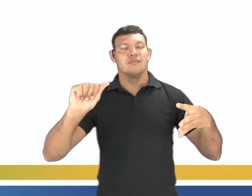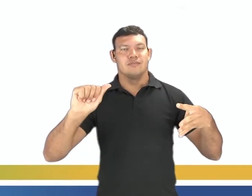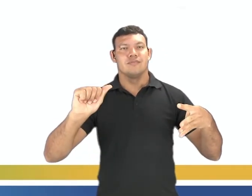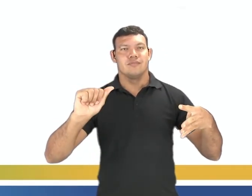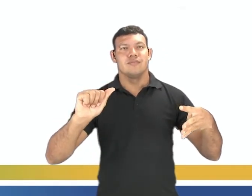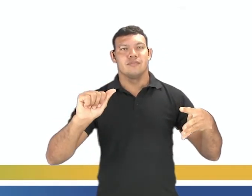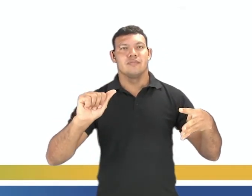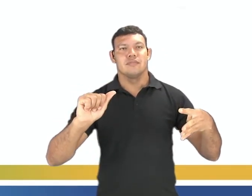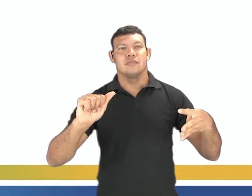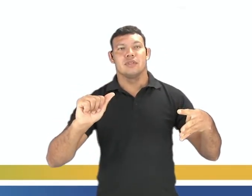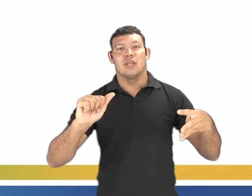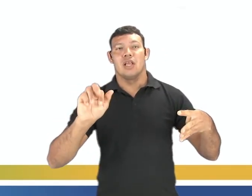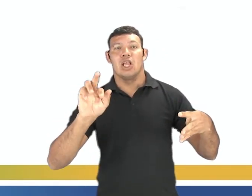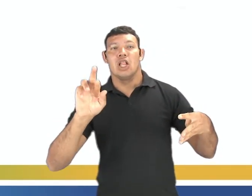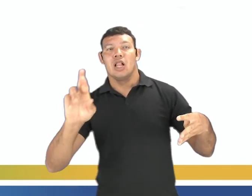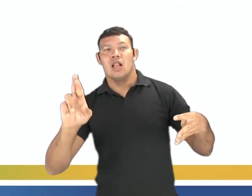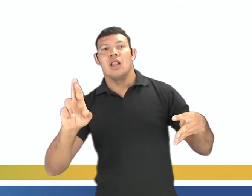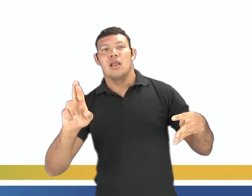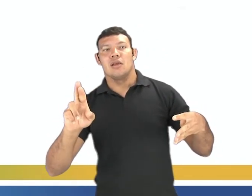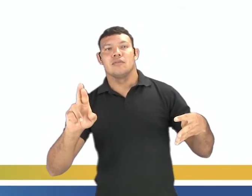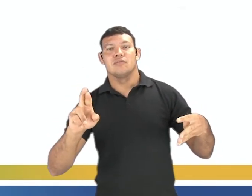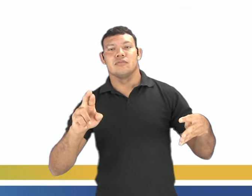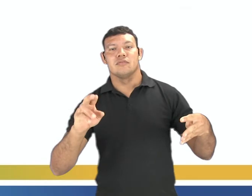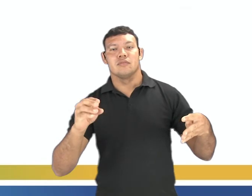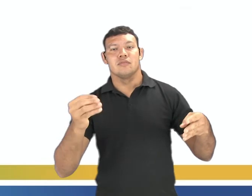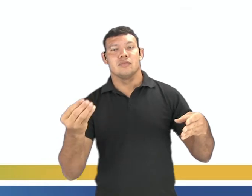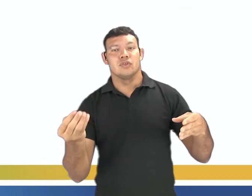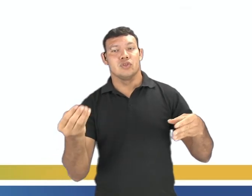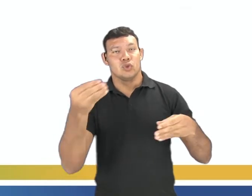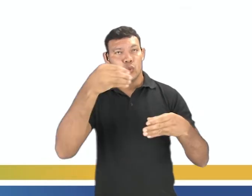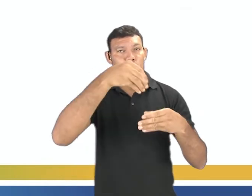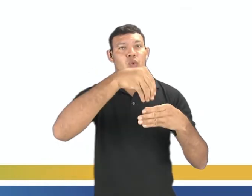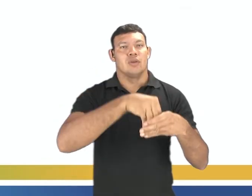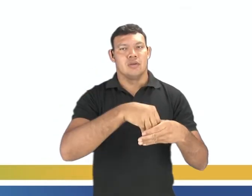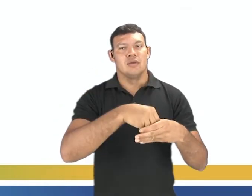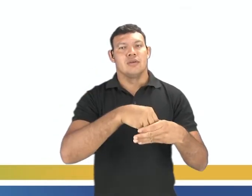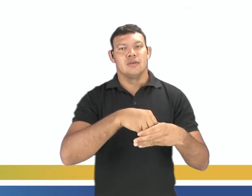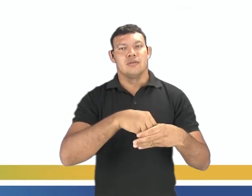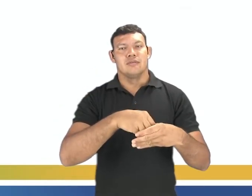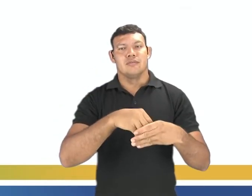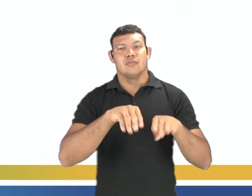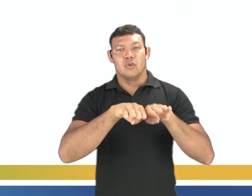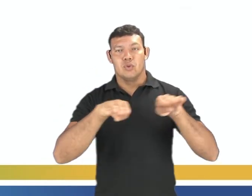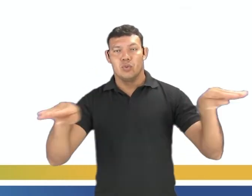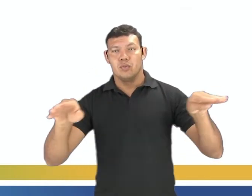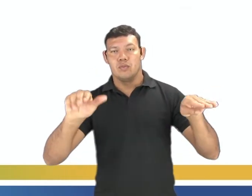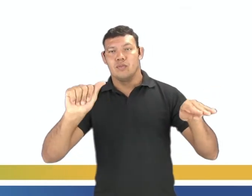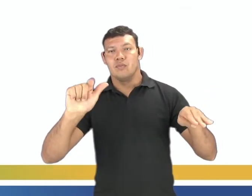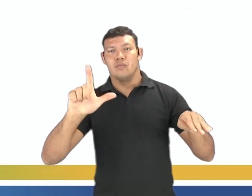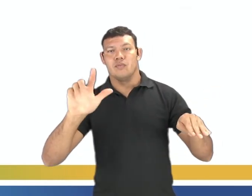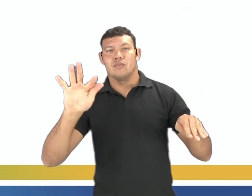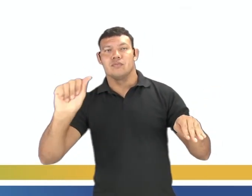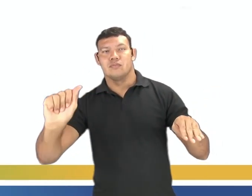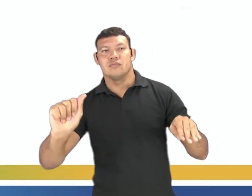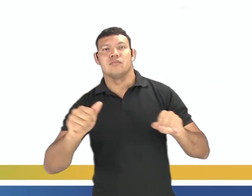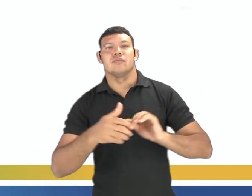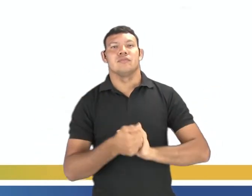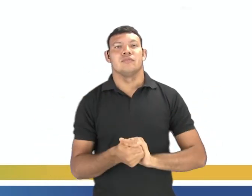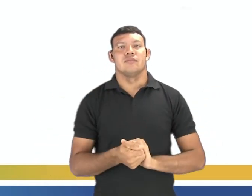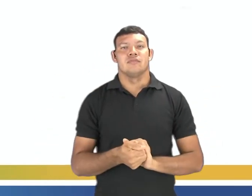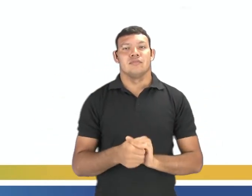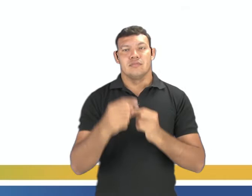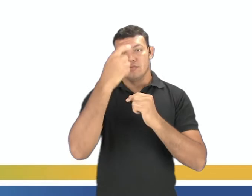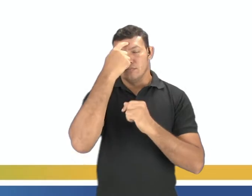uma reta r contido no plano alfa se todos os pontos dr desculpa são pontos de alpha